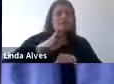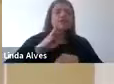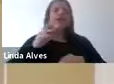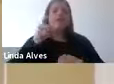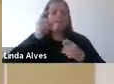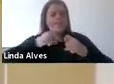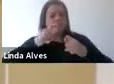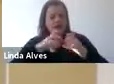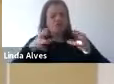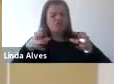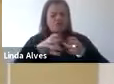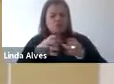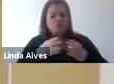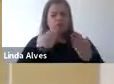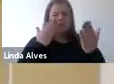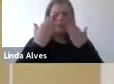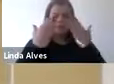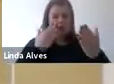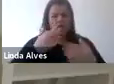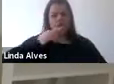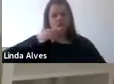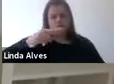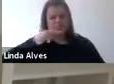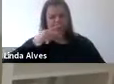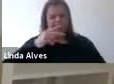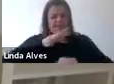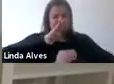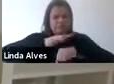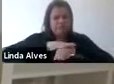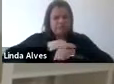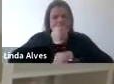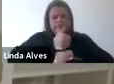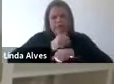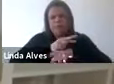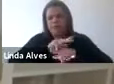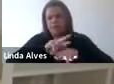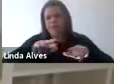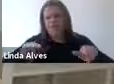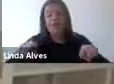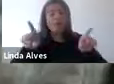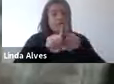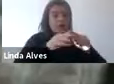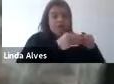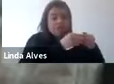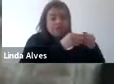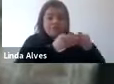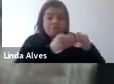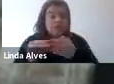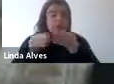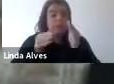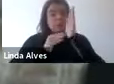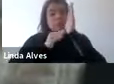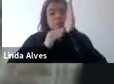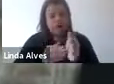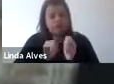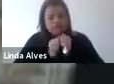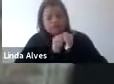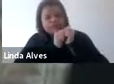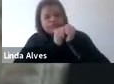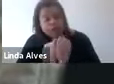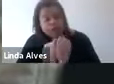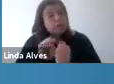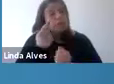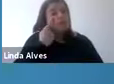nutricionistas, psicólogos e outros profissionais. E principalmente o encaminhamento e acompanhamento correto